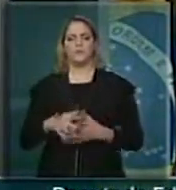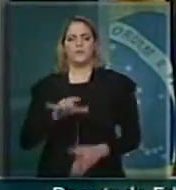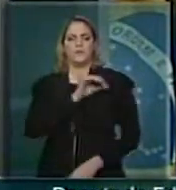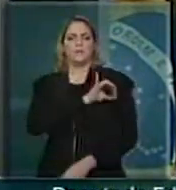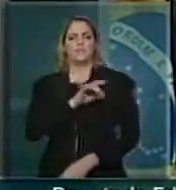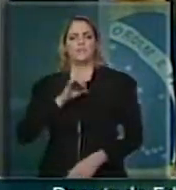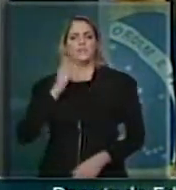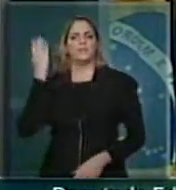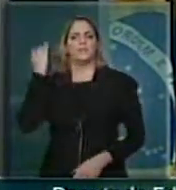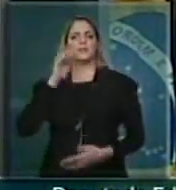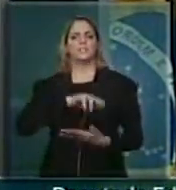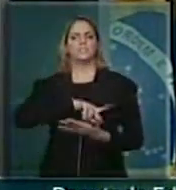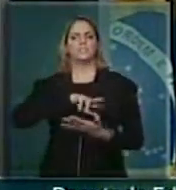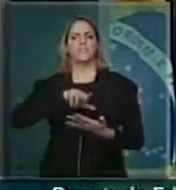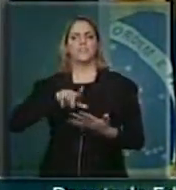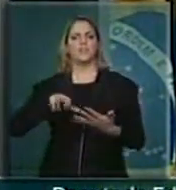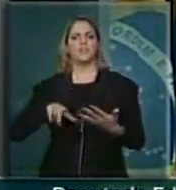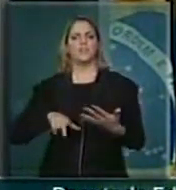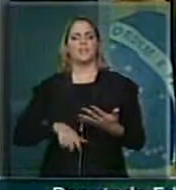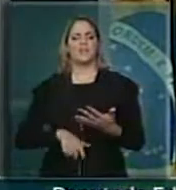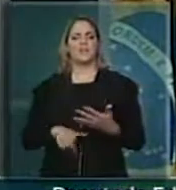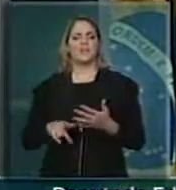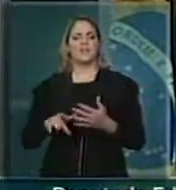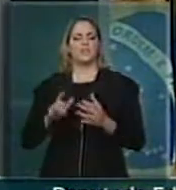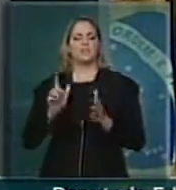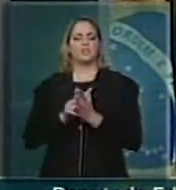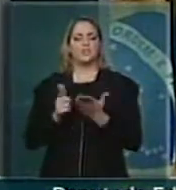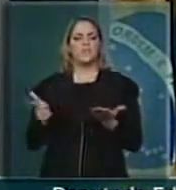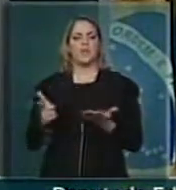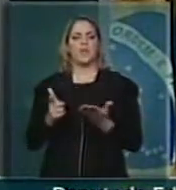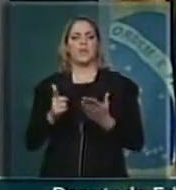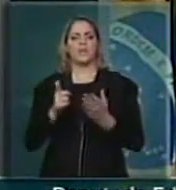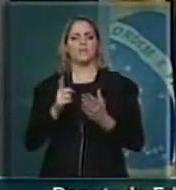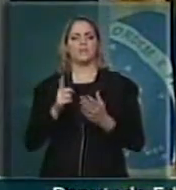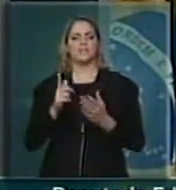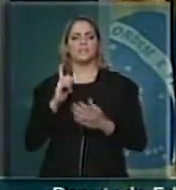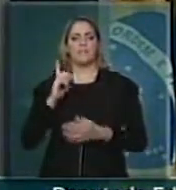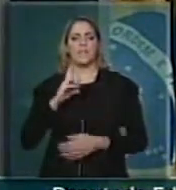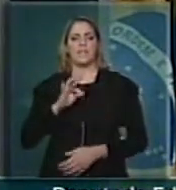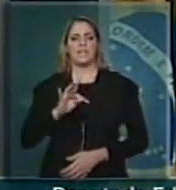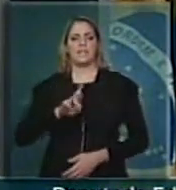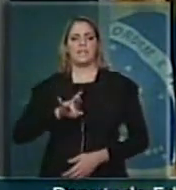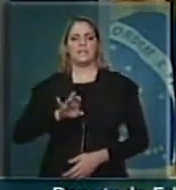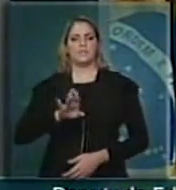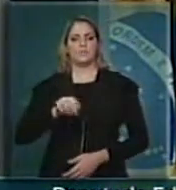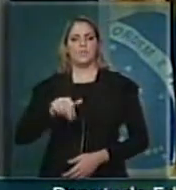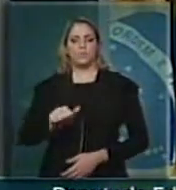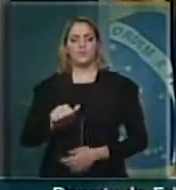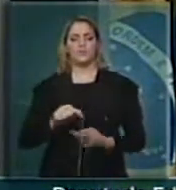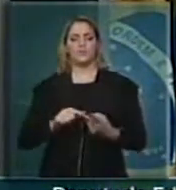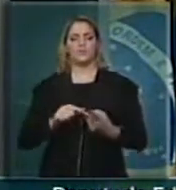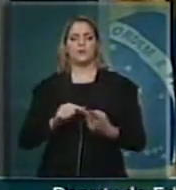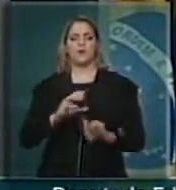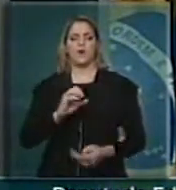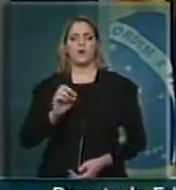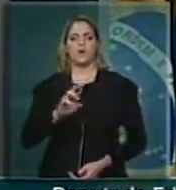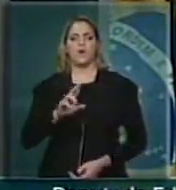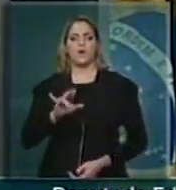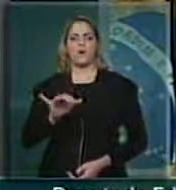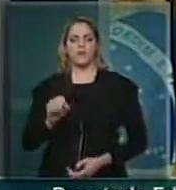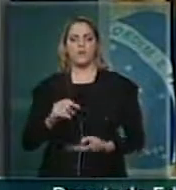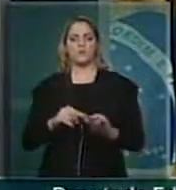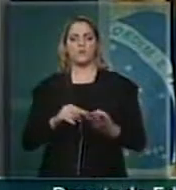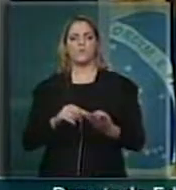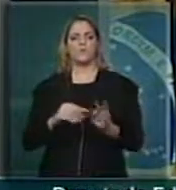de imprensa em nosso estado: Tribuna da Imprensa, Correio da Manhã, Última Hora, né,